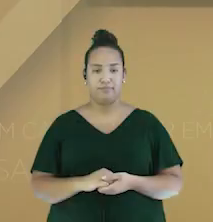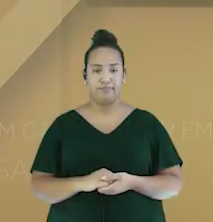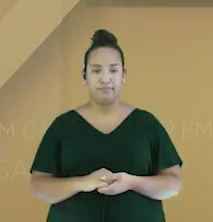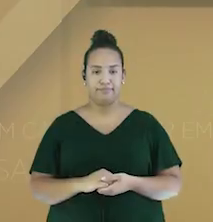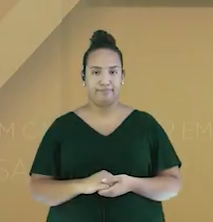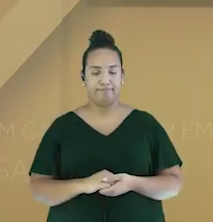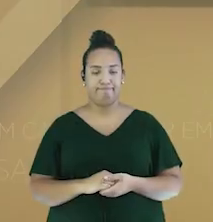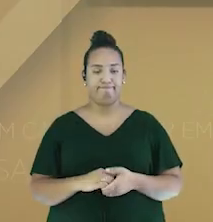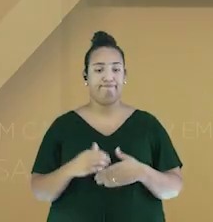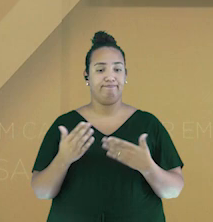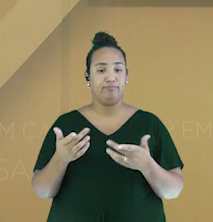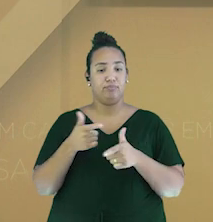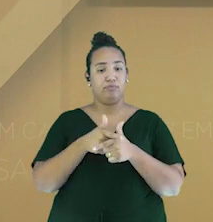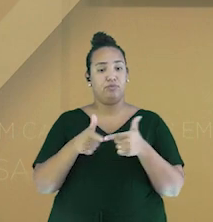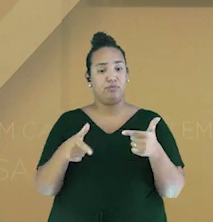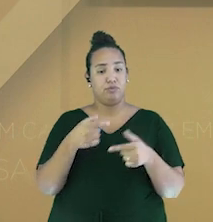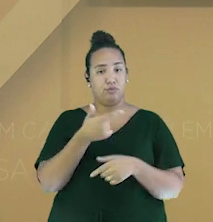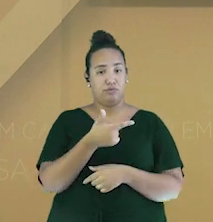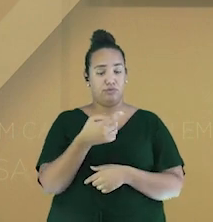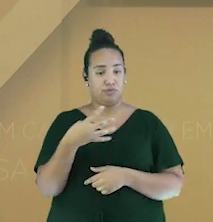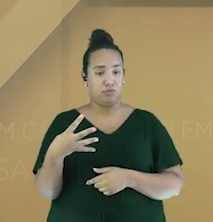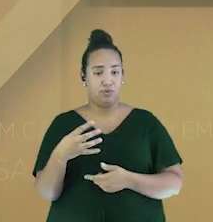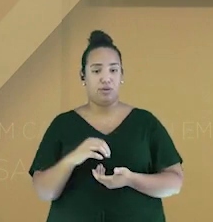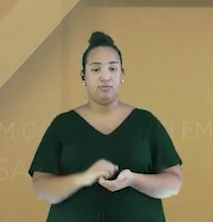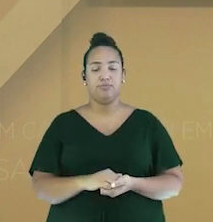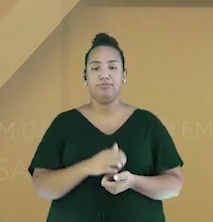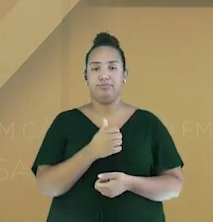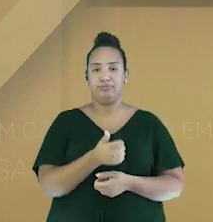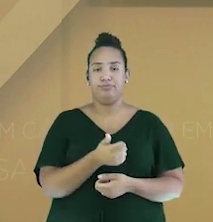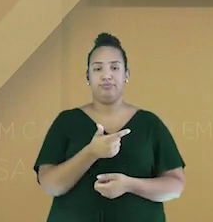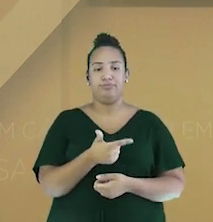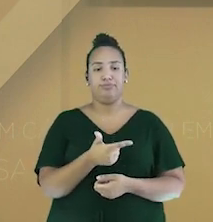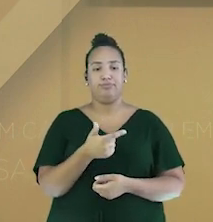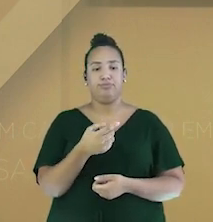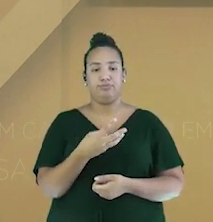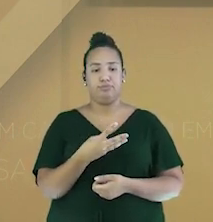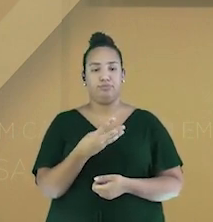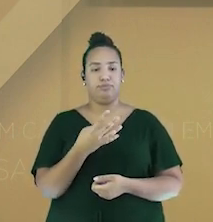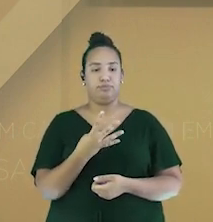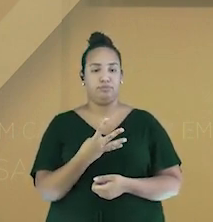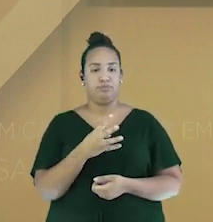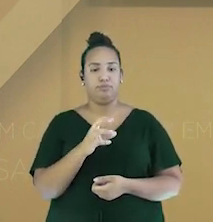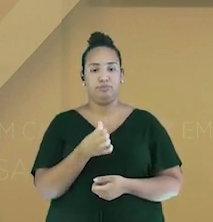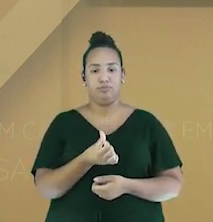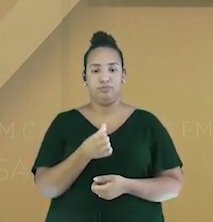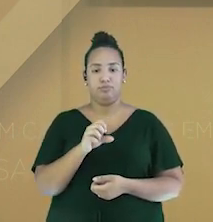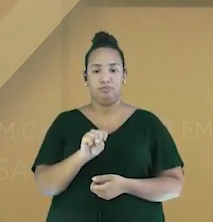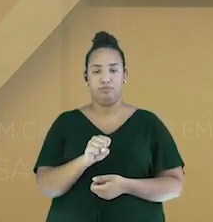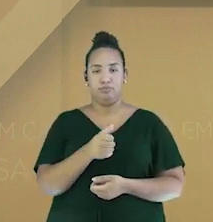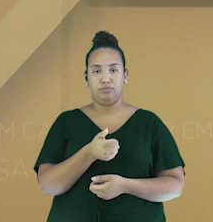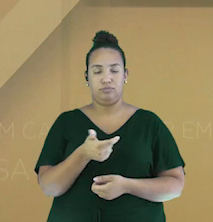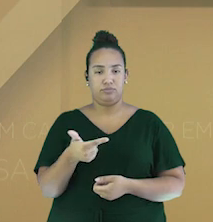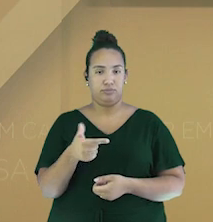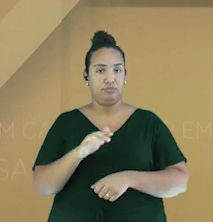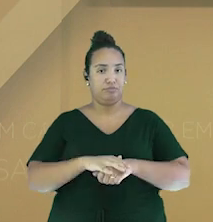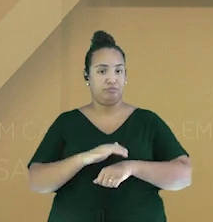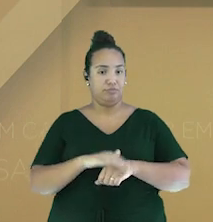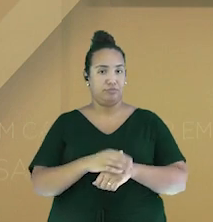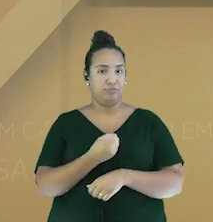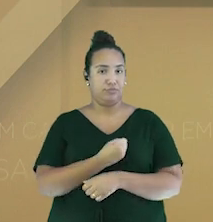Os divisores de 24 são 1, 2, 4, 6, 8, 12 e